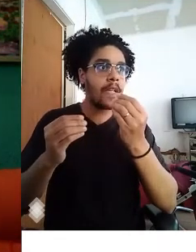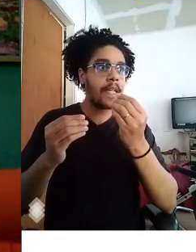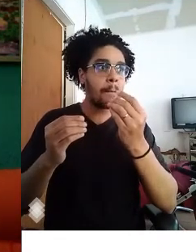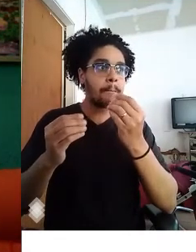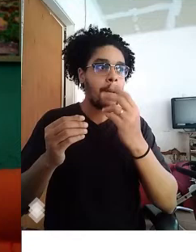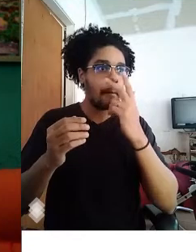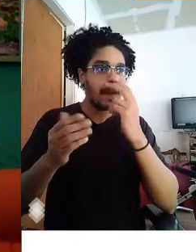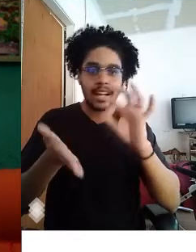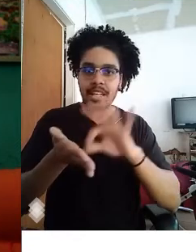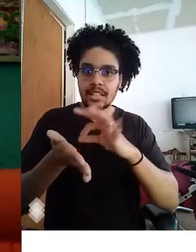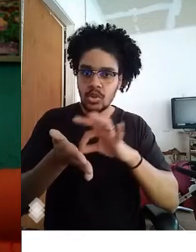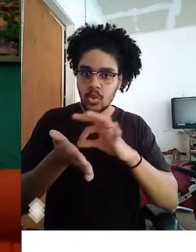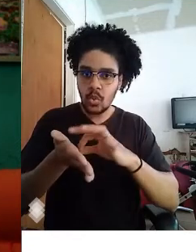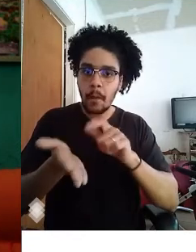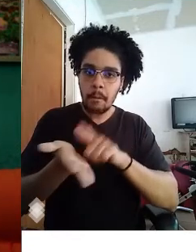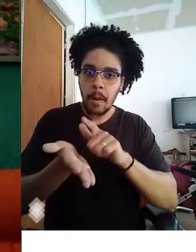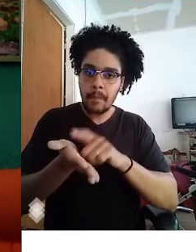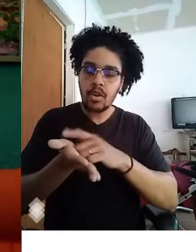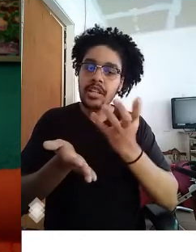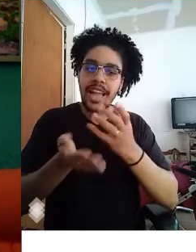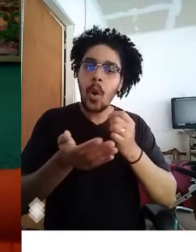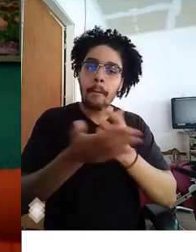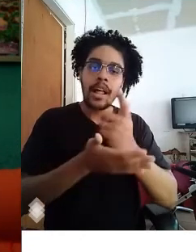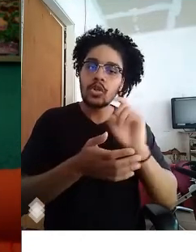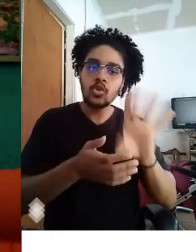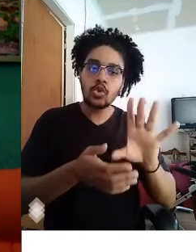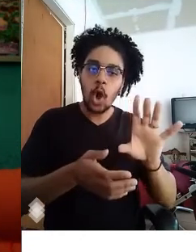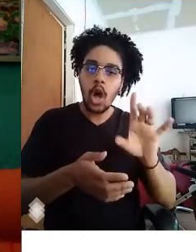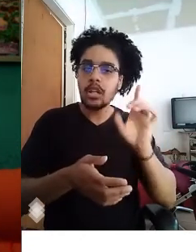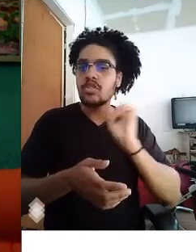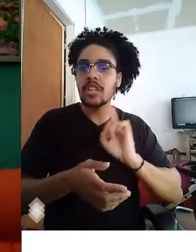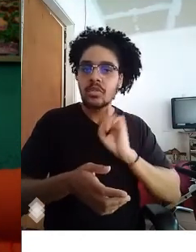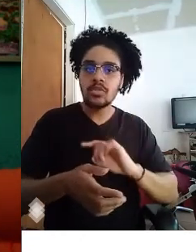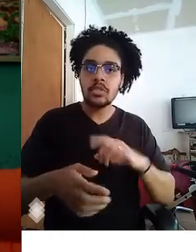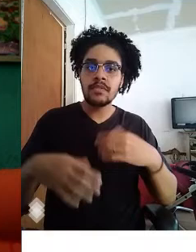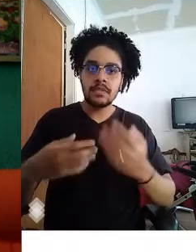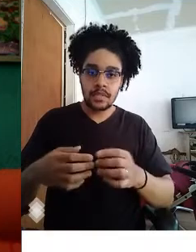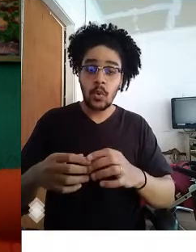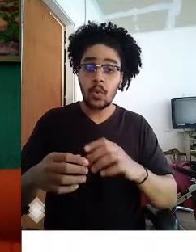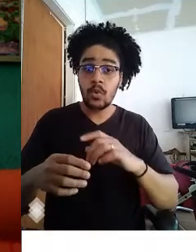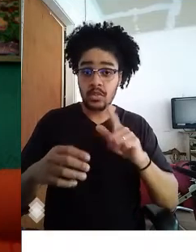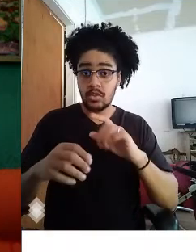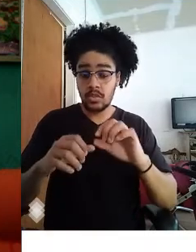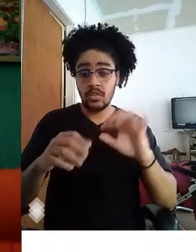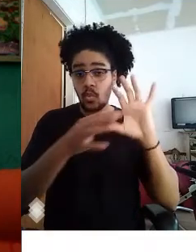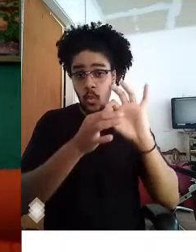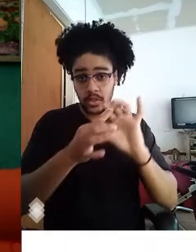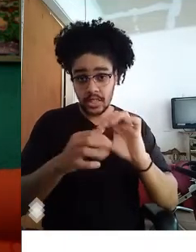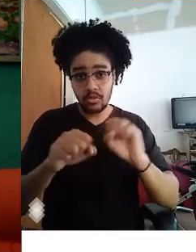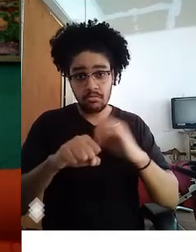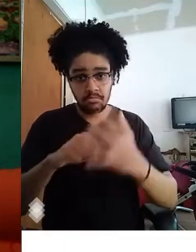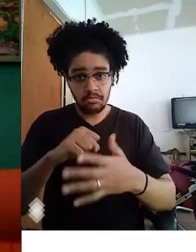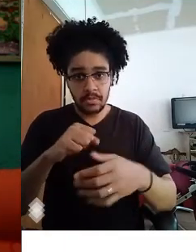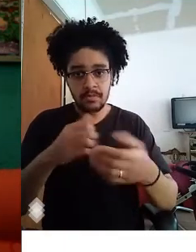que as relações geopolíticas, elas têm interesses muito mais fortes do que meramente ideológicos. E